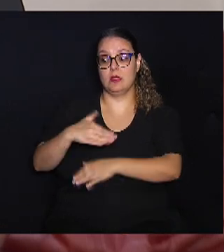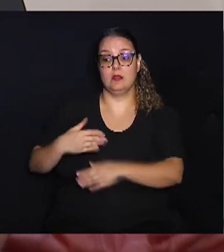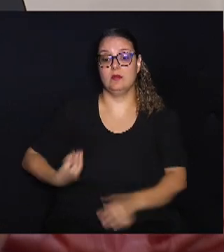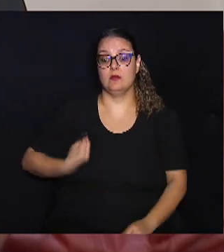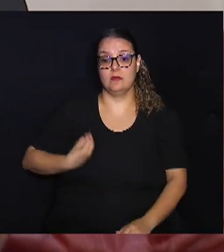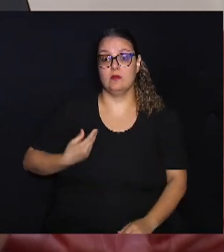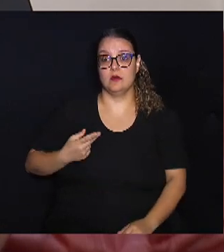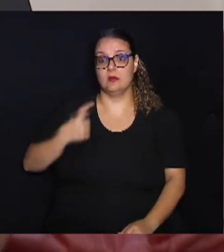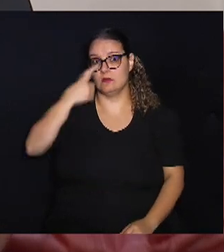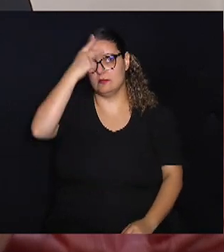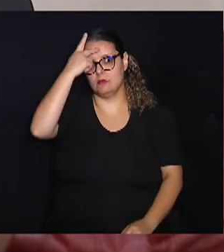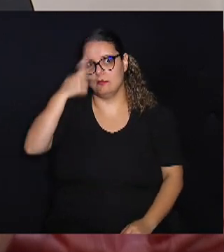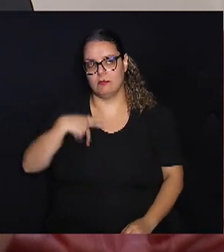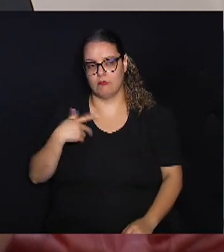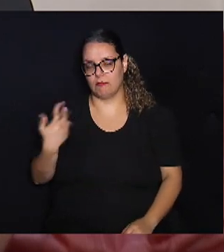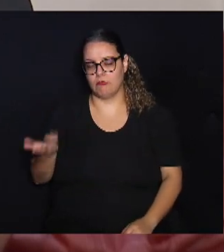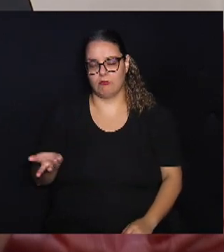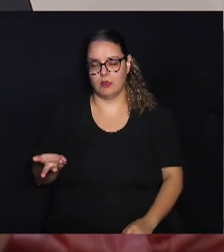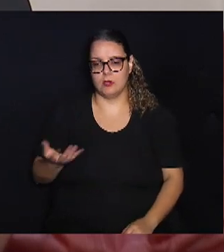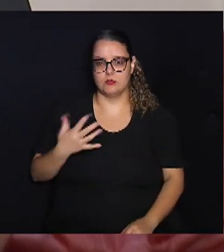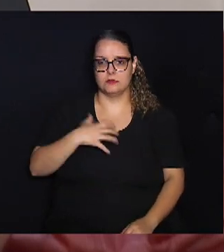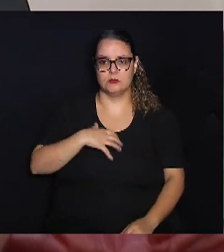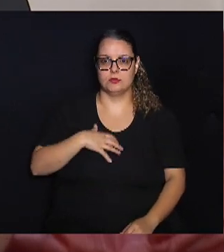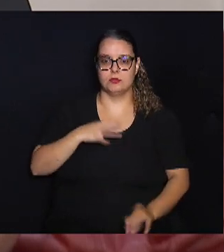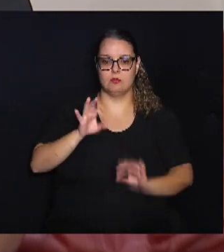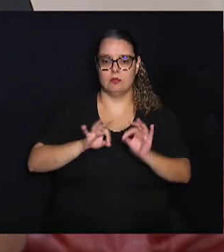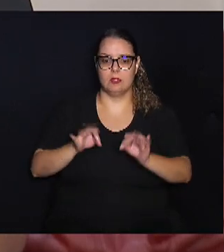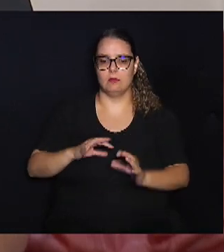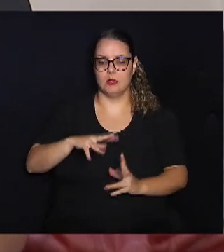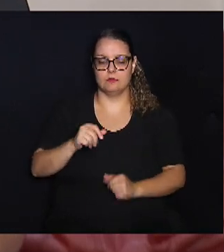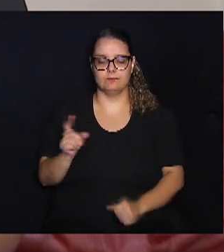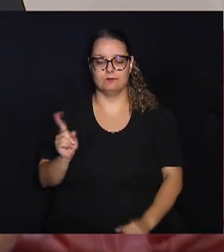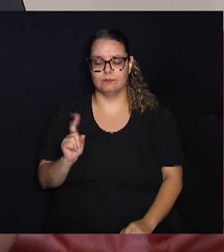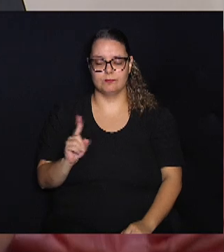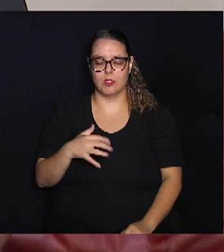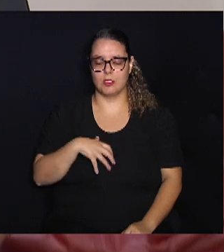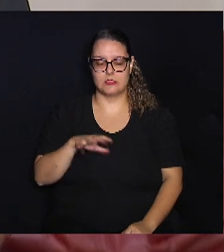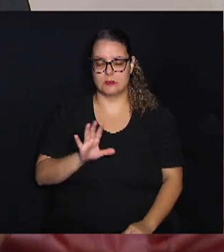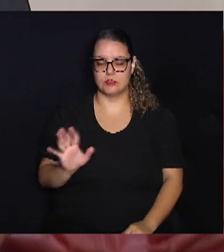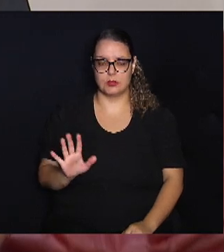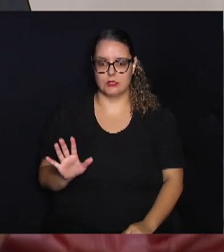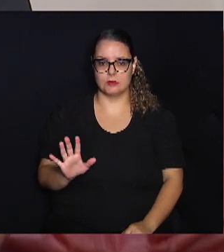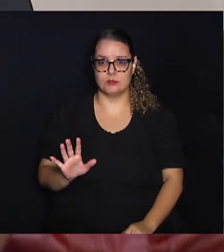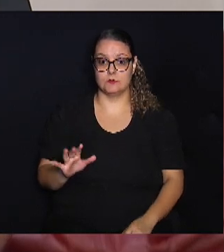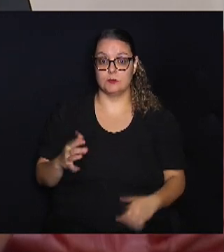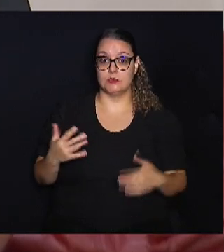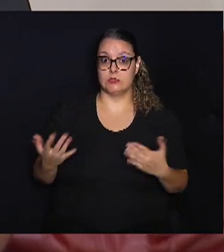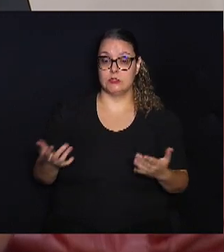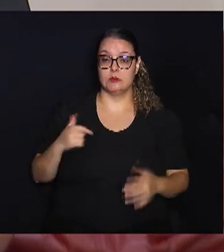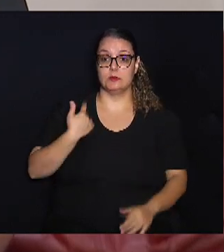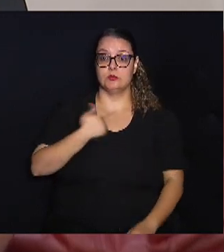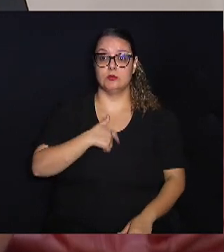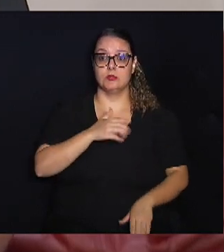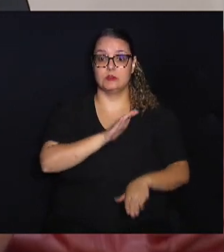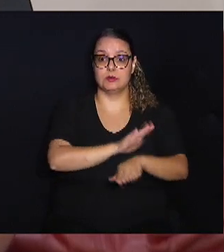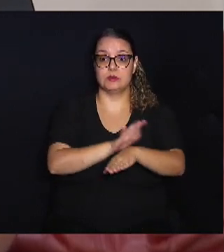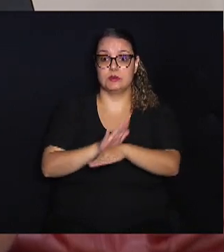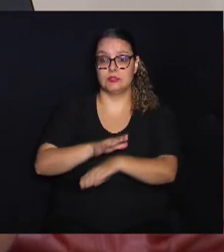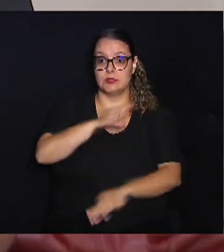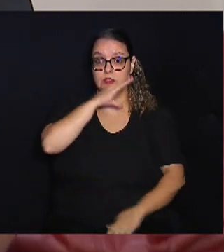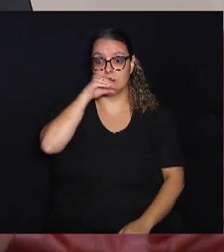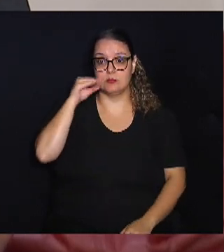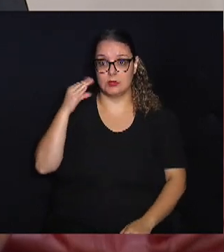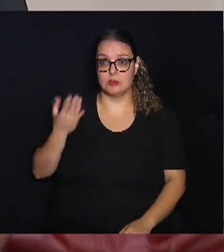nossa vida de uma forma assim, estamos preparados para o mundo. Não, não funciona dessa forma. Nós ajudamos esses